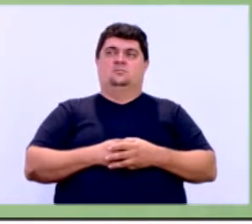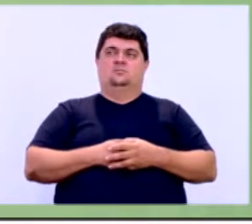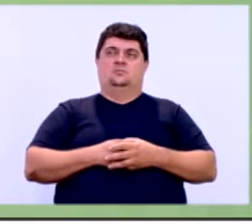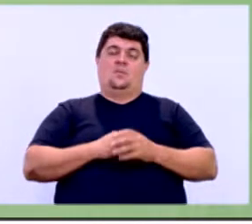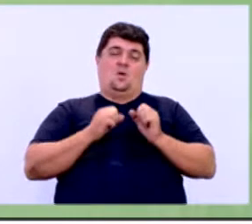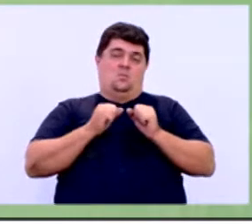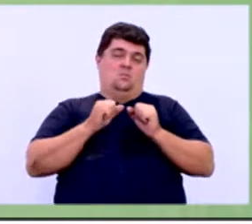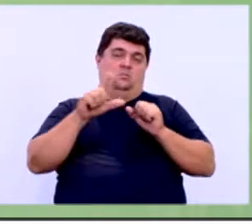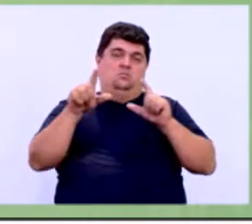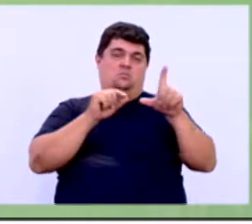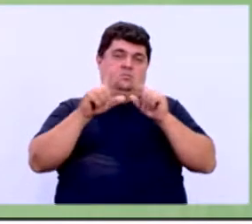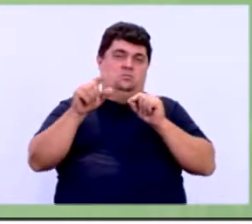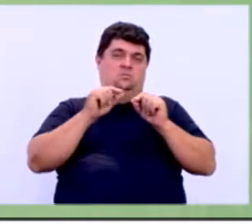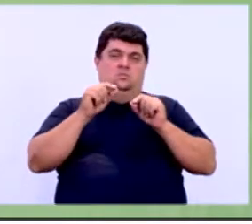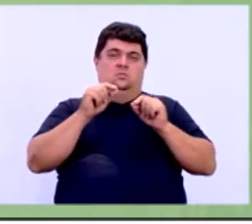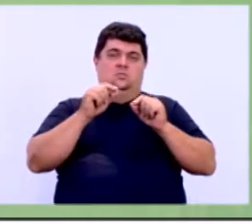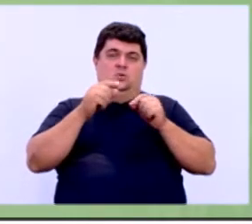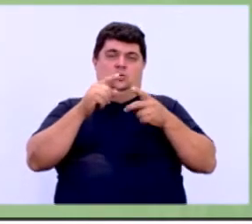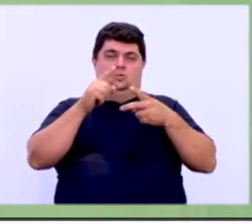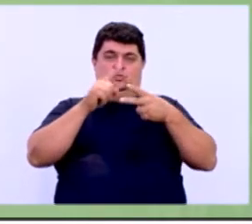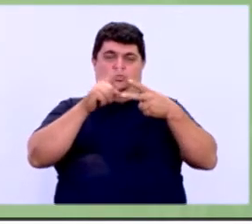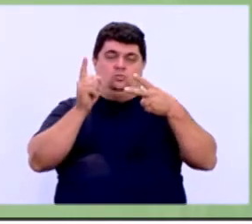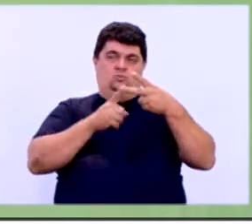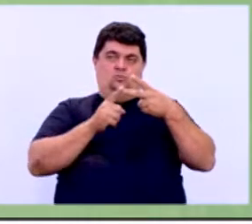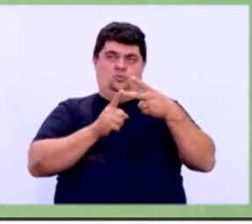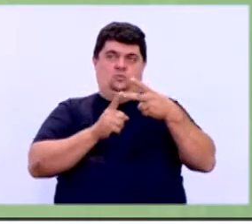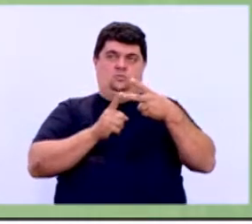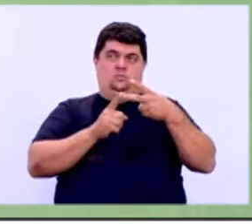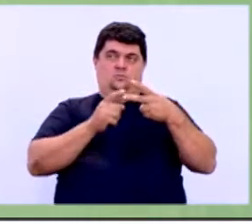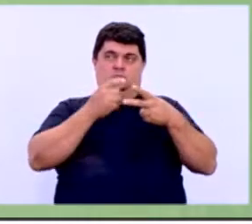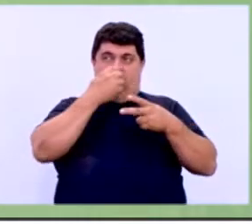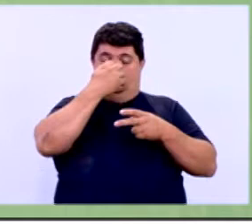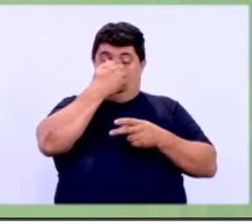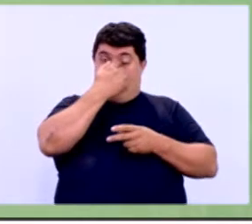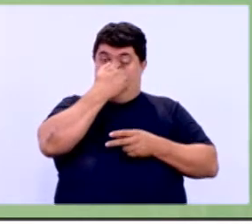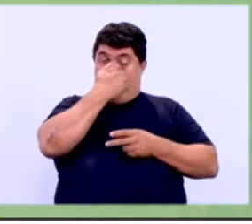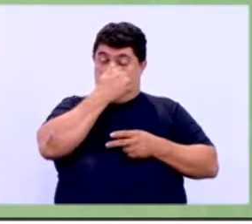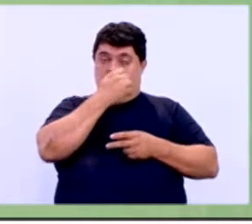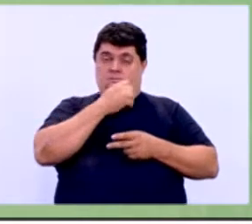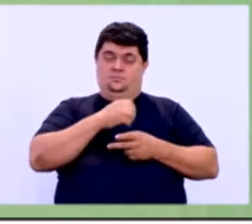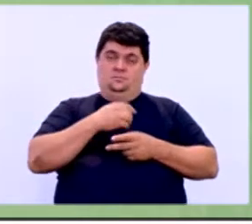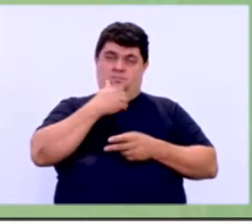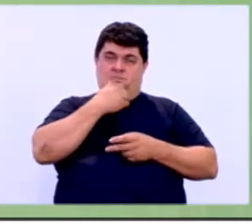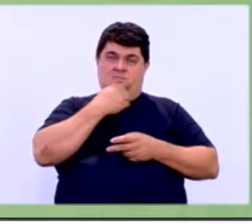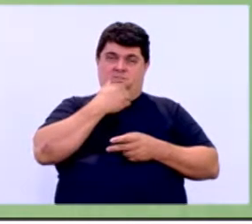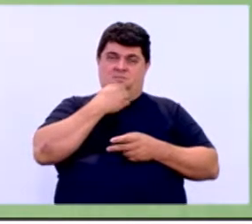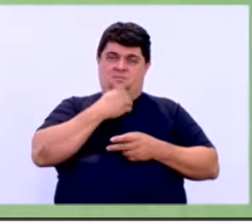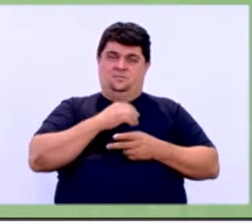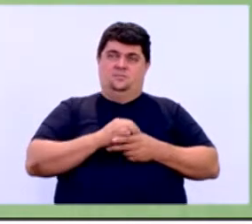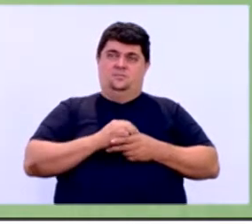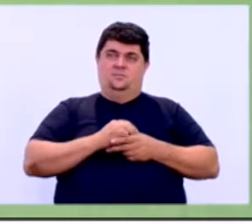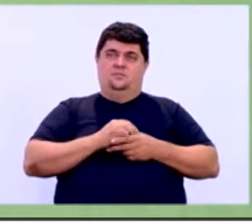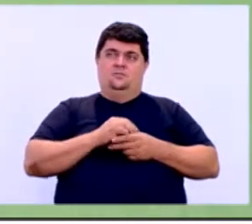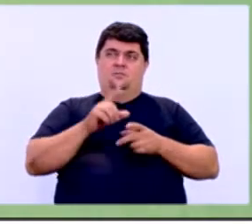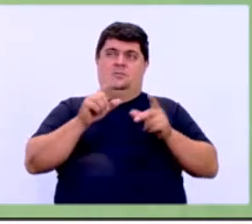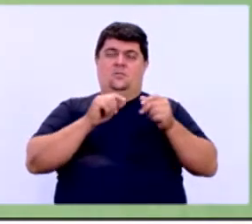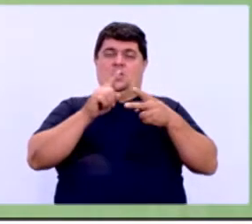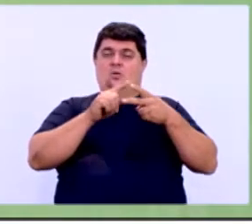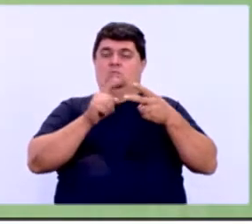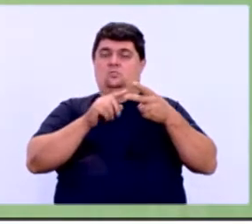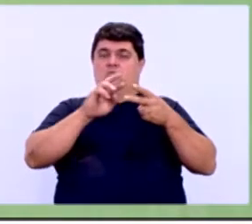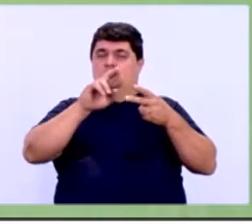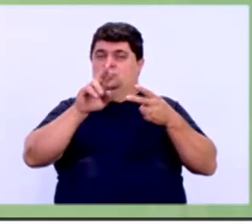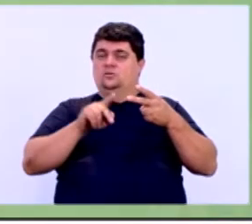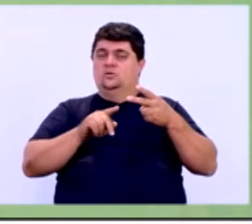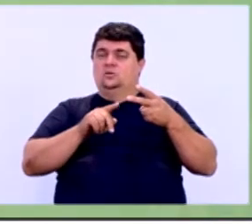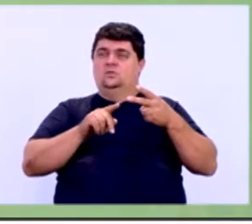pode-se classificar os financiamentos em duas categorias. Então, esse financiamento ele pode ser classificado em duas categorias,